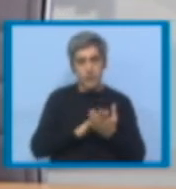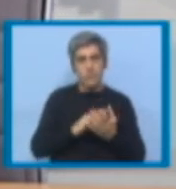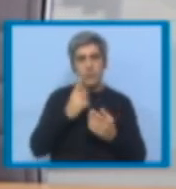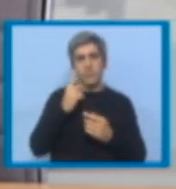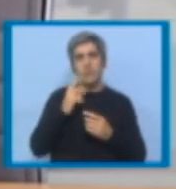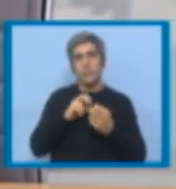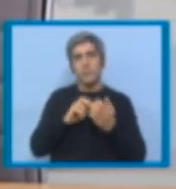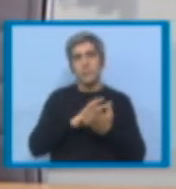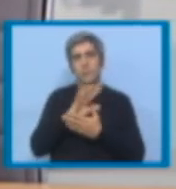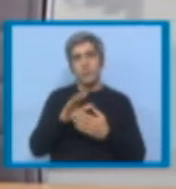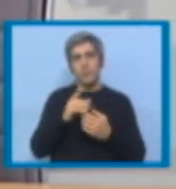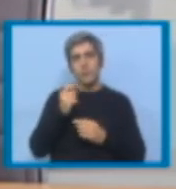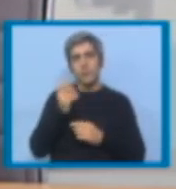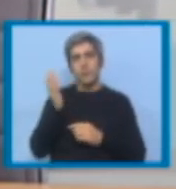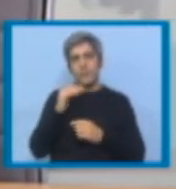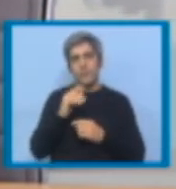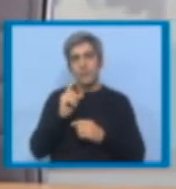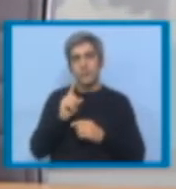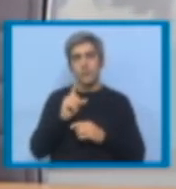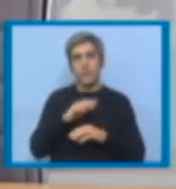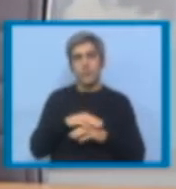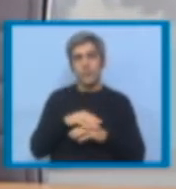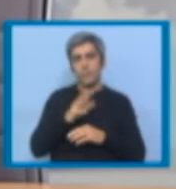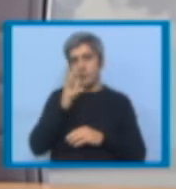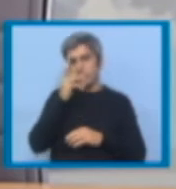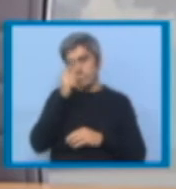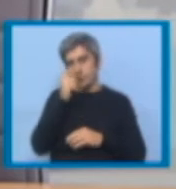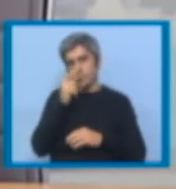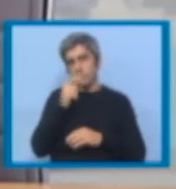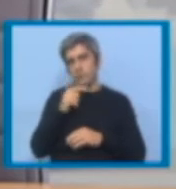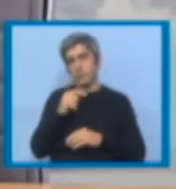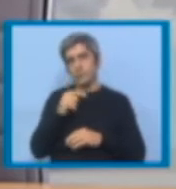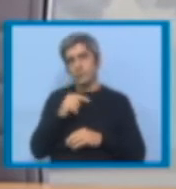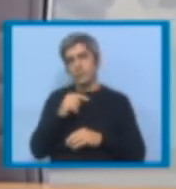da polémica à volta da aplicação dos fundos também foi lamentavelmente